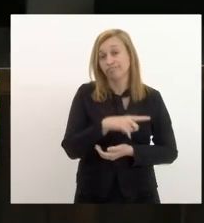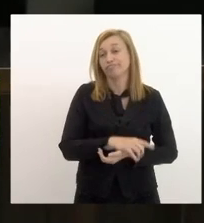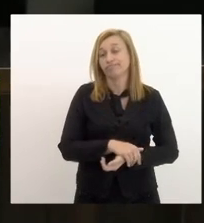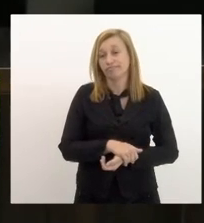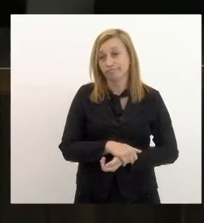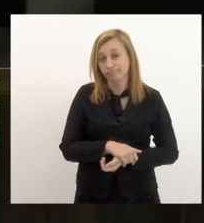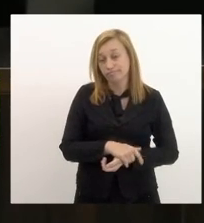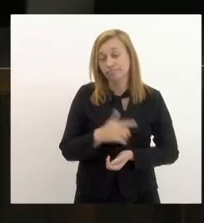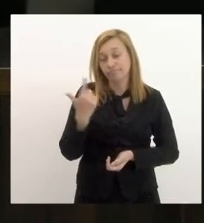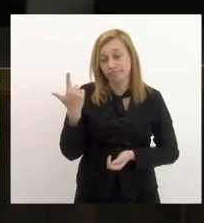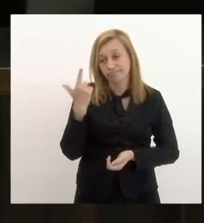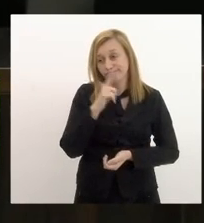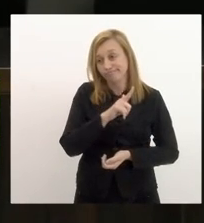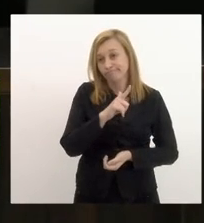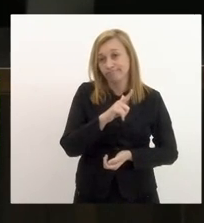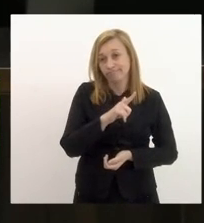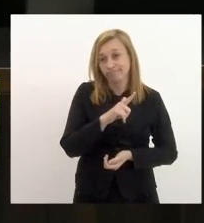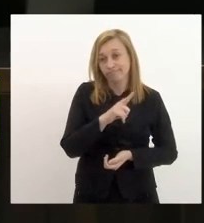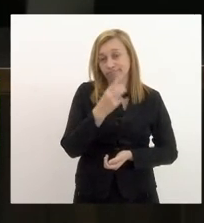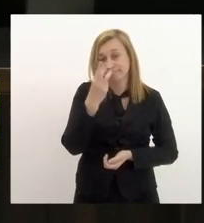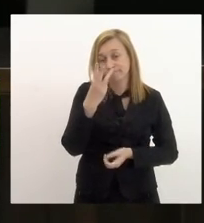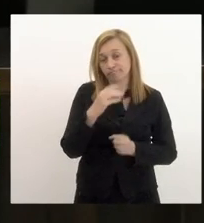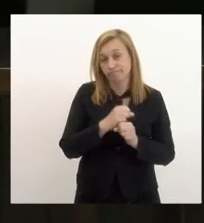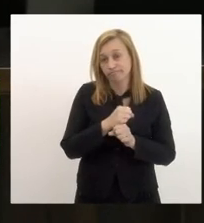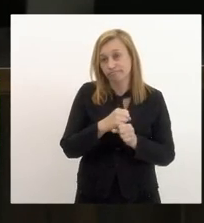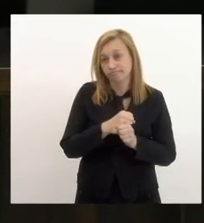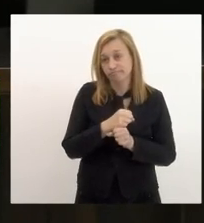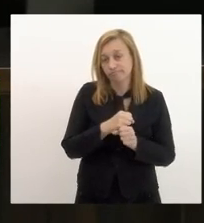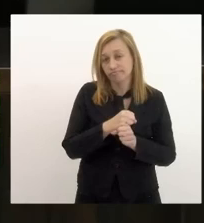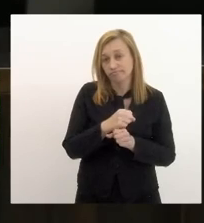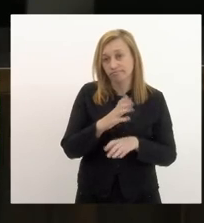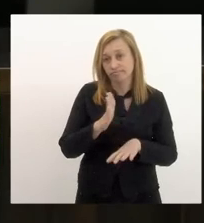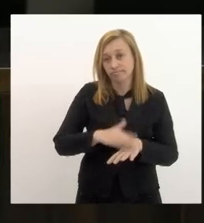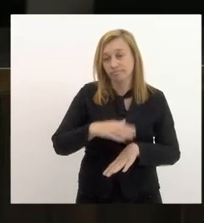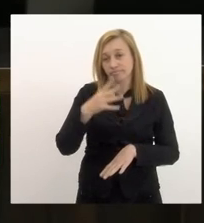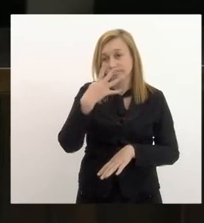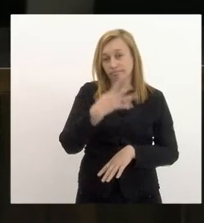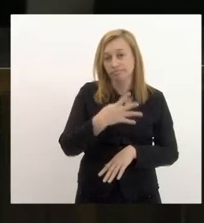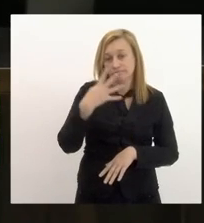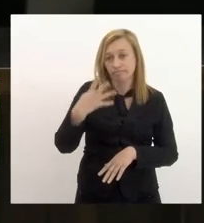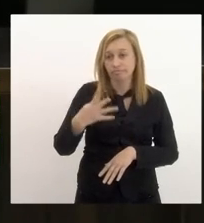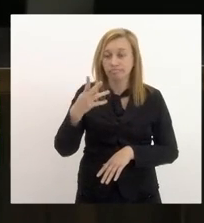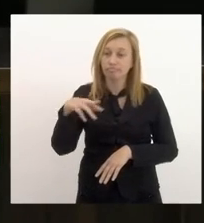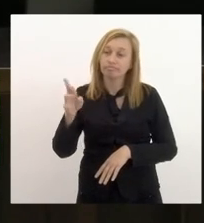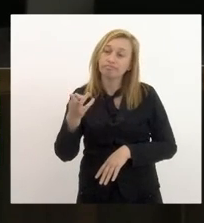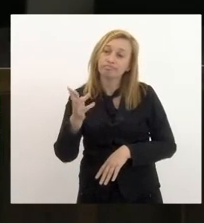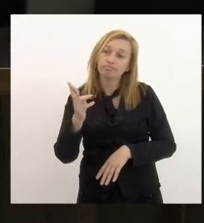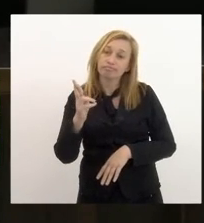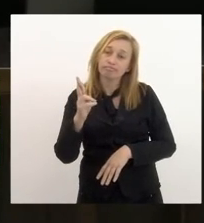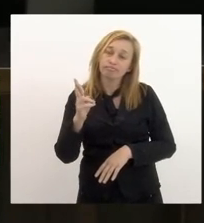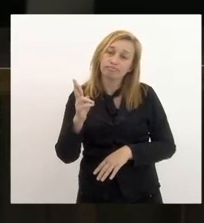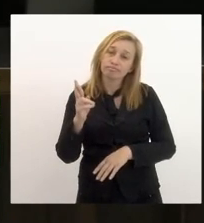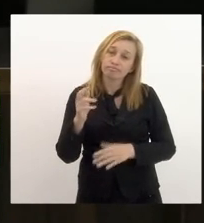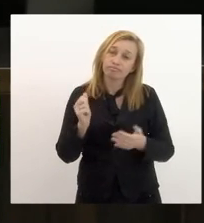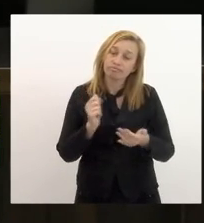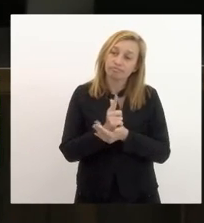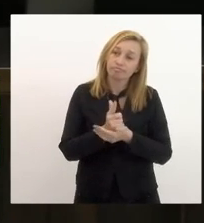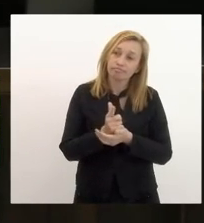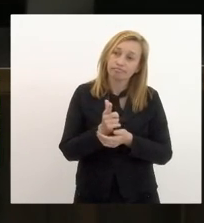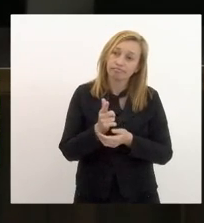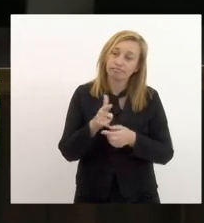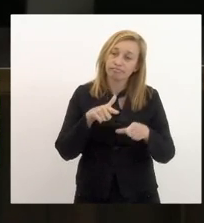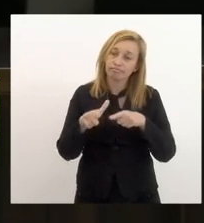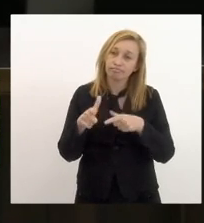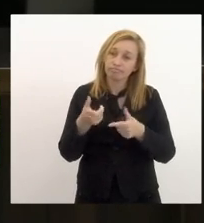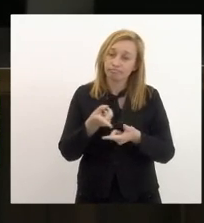que a gente conseguisse em três anos tem mais com a letra 4 bilhões em caixa para pagar o serviço da dívida